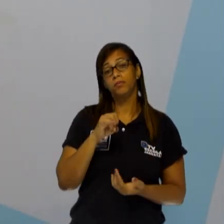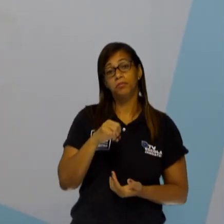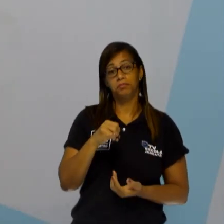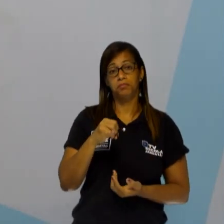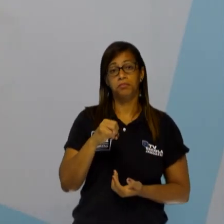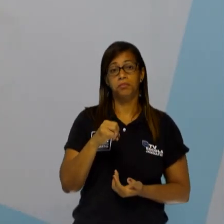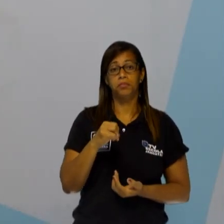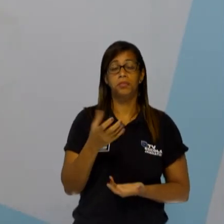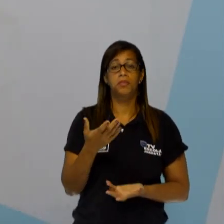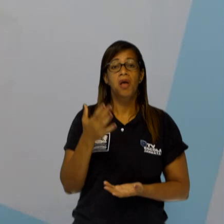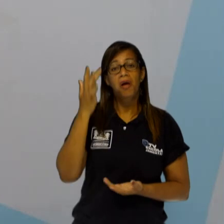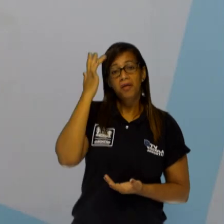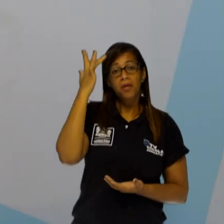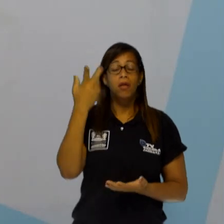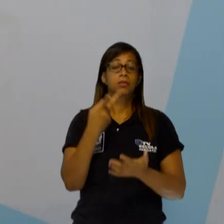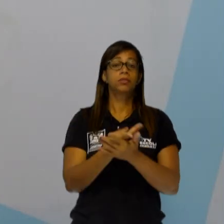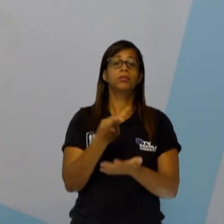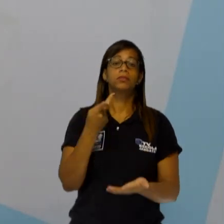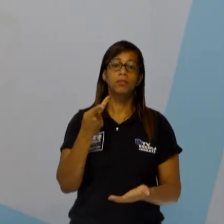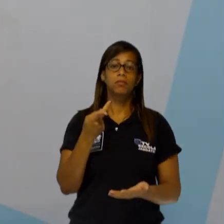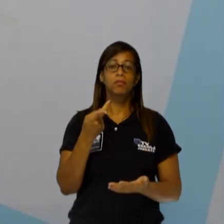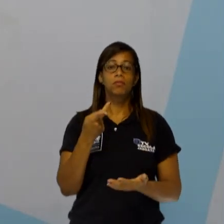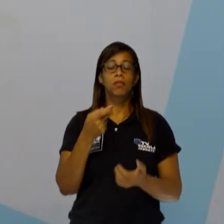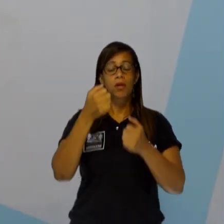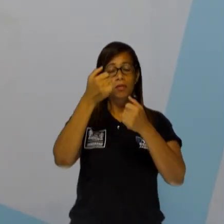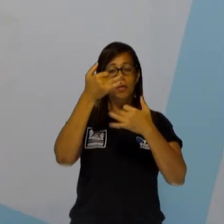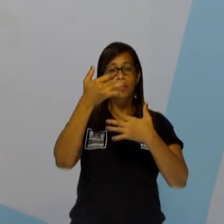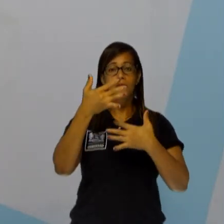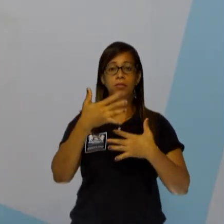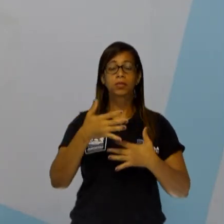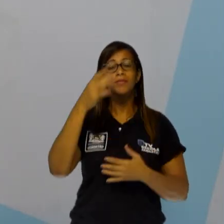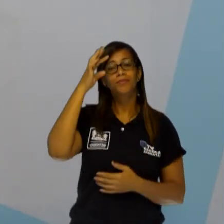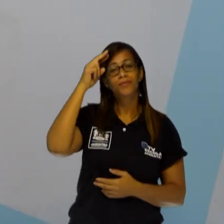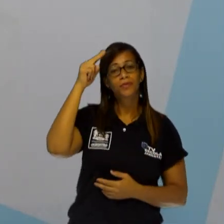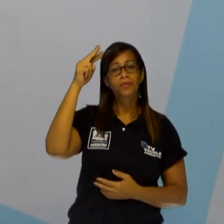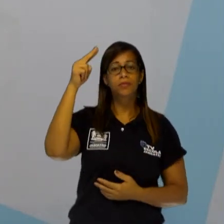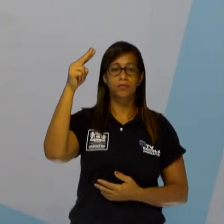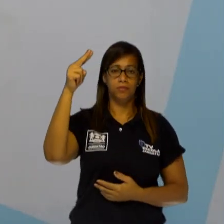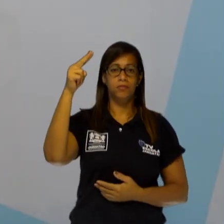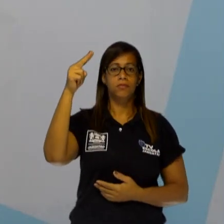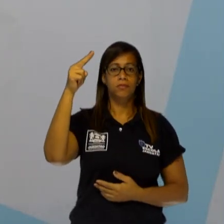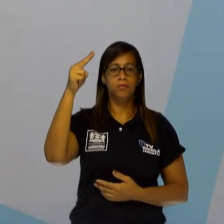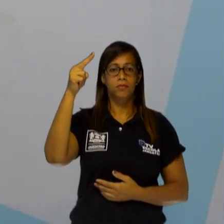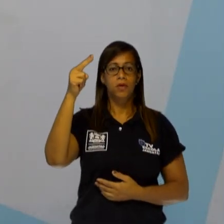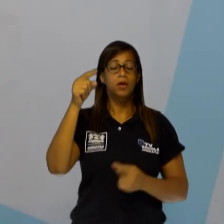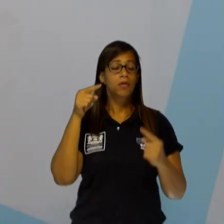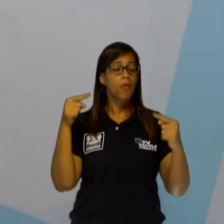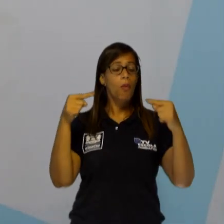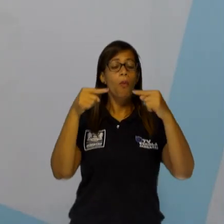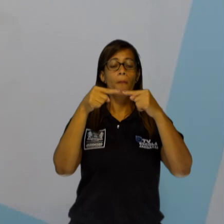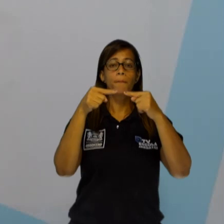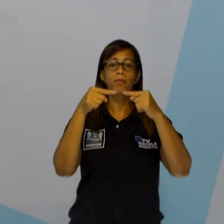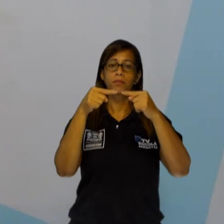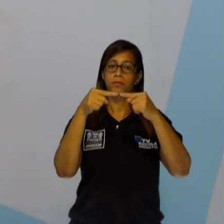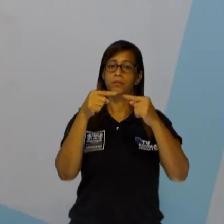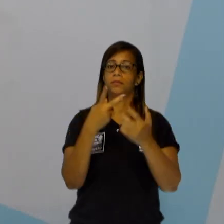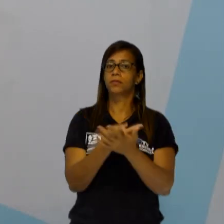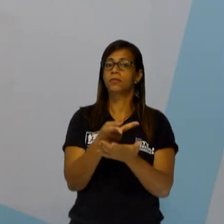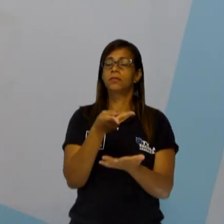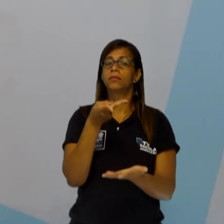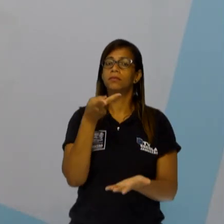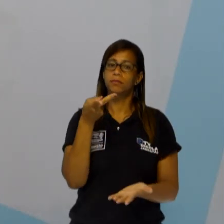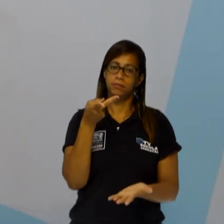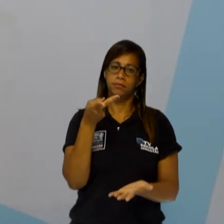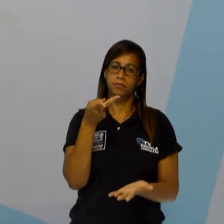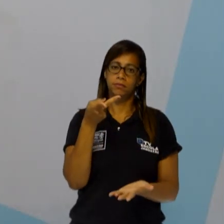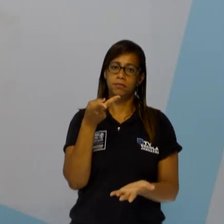iria acontecer. Mas ele vai contando a história e, à medida que ele conta, os fatos vão se relacionando. Então não dá para dizer que ele vê as coisas